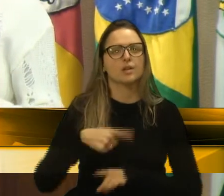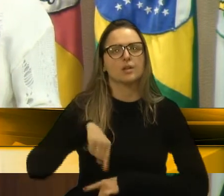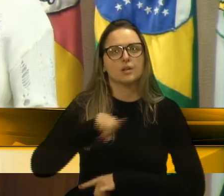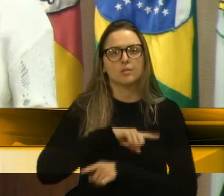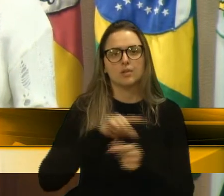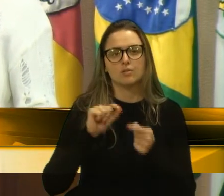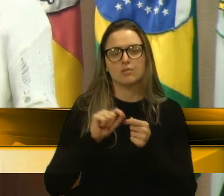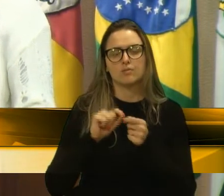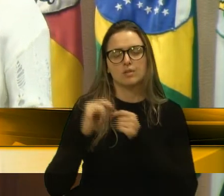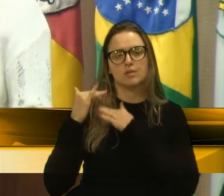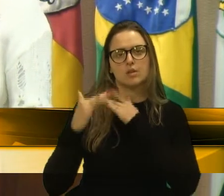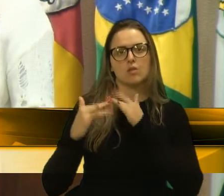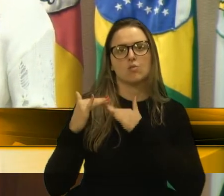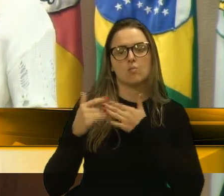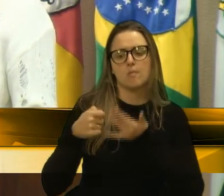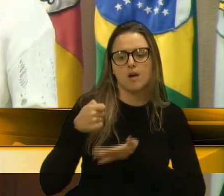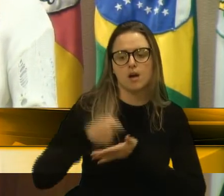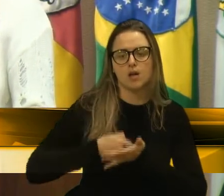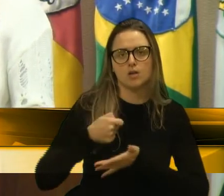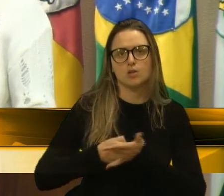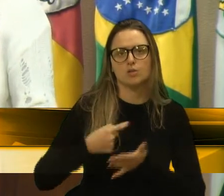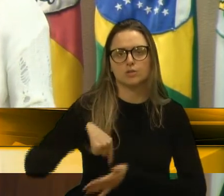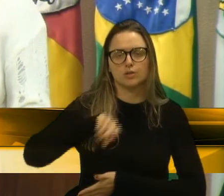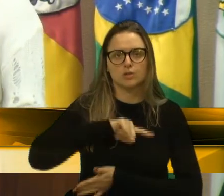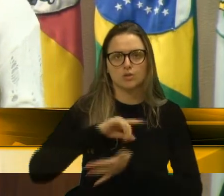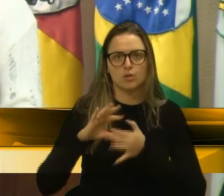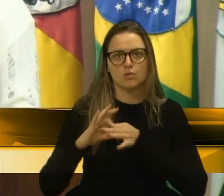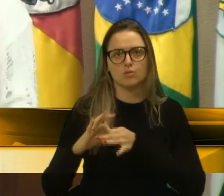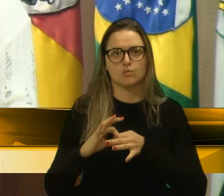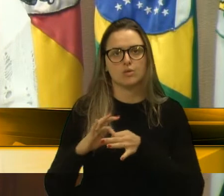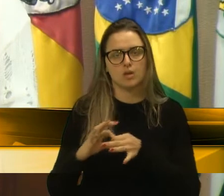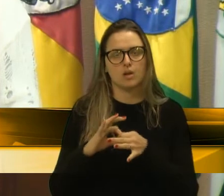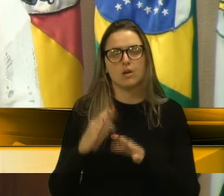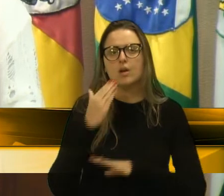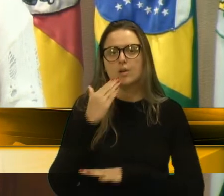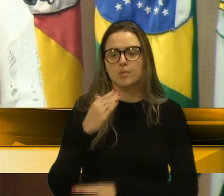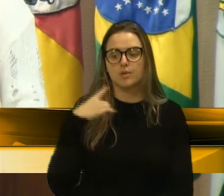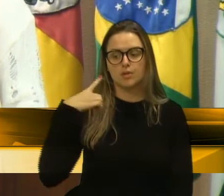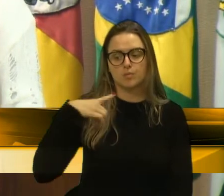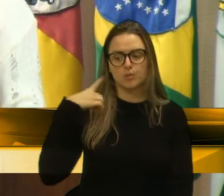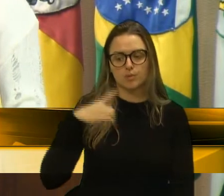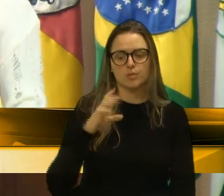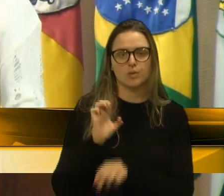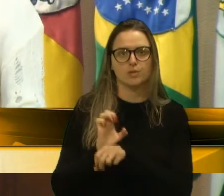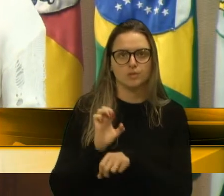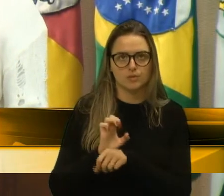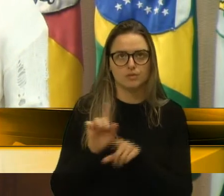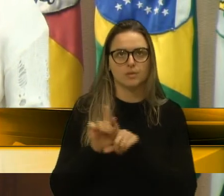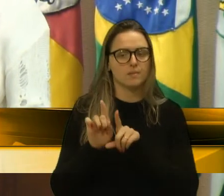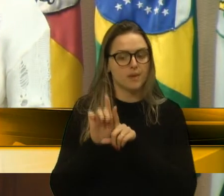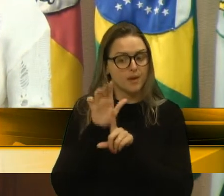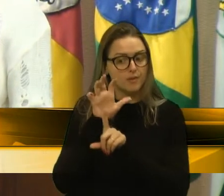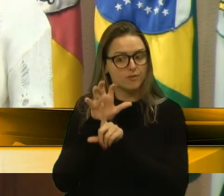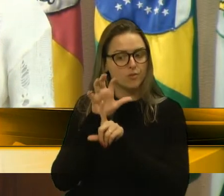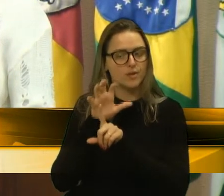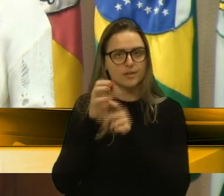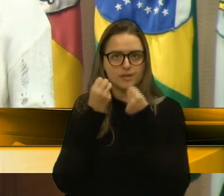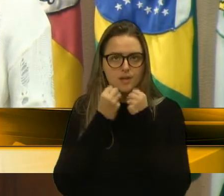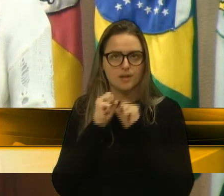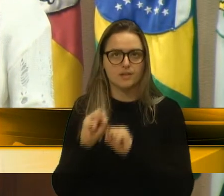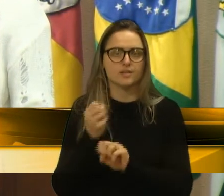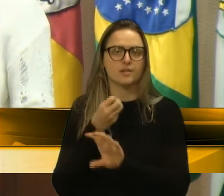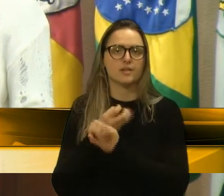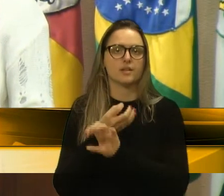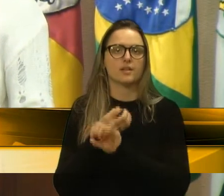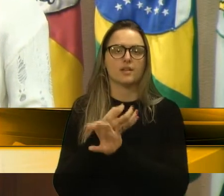esse movimento no sentido de nos unirmos, de cobrarmos dos nossos deputados estaduais, de pressionarmos a Secretaria de Educação